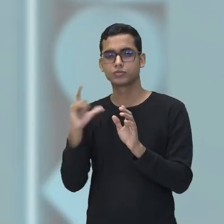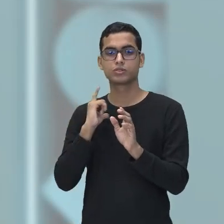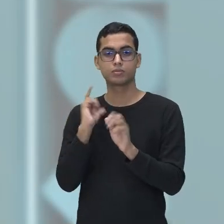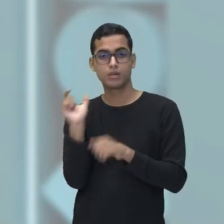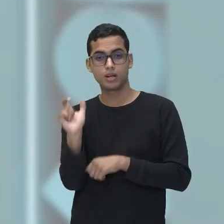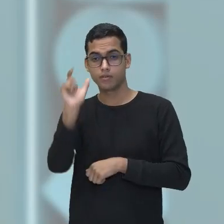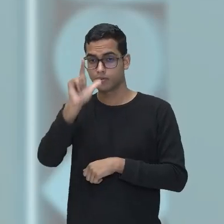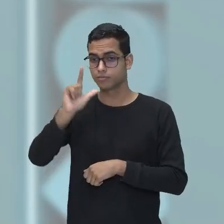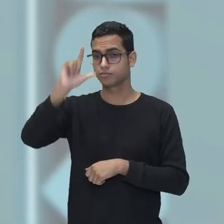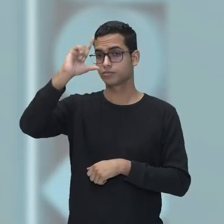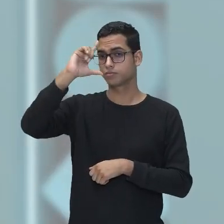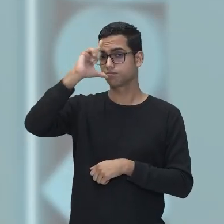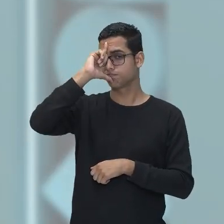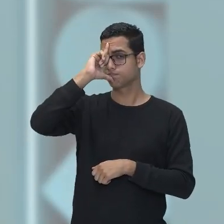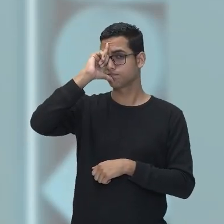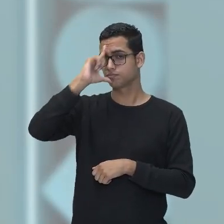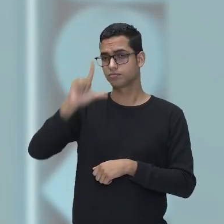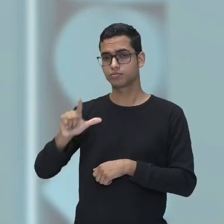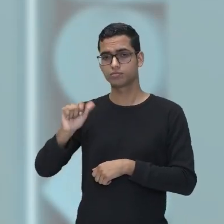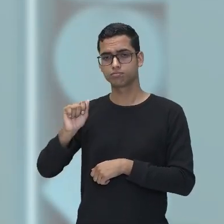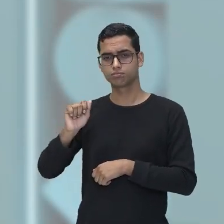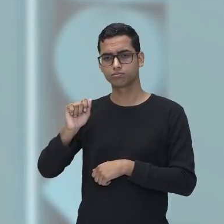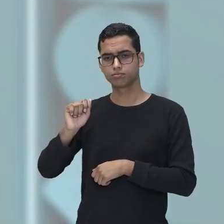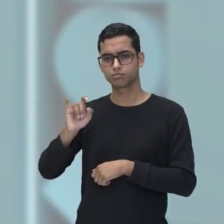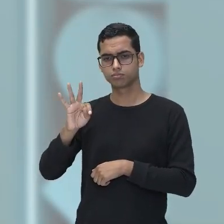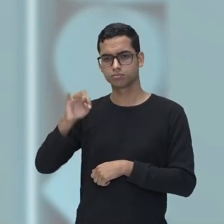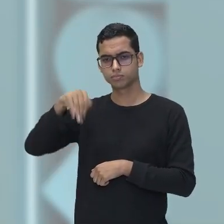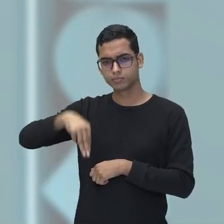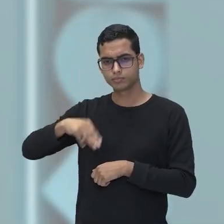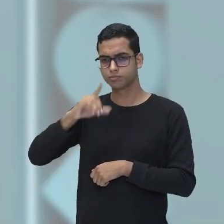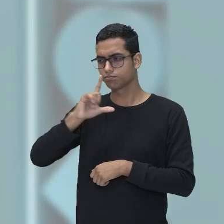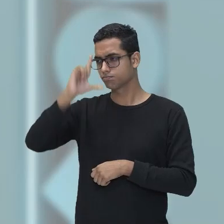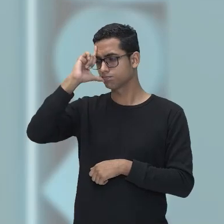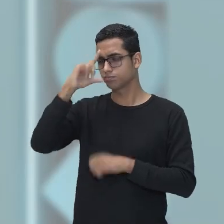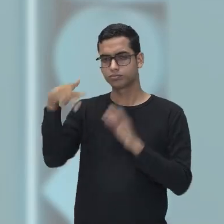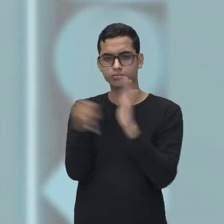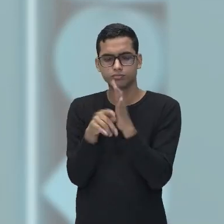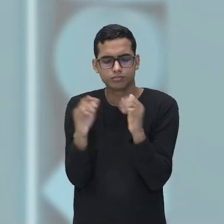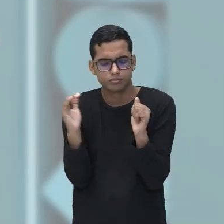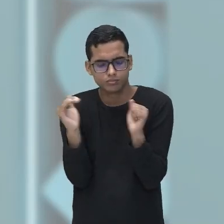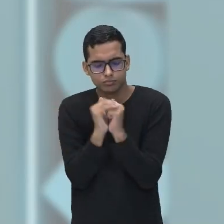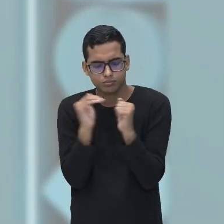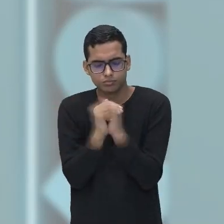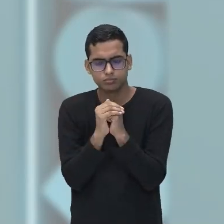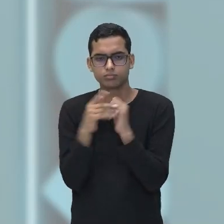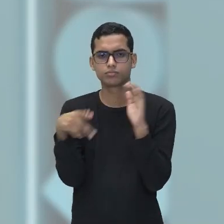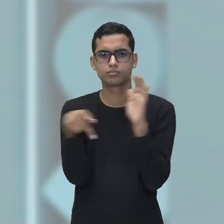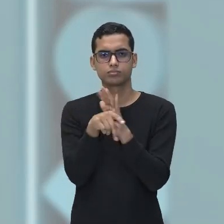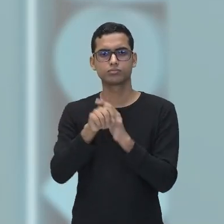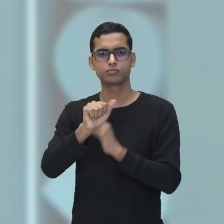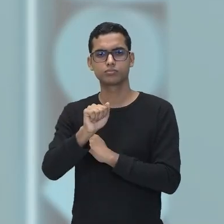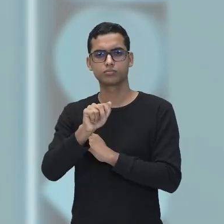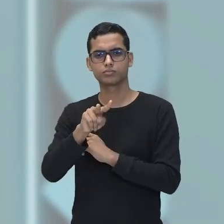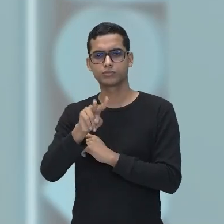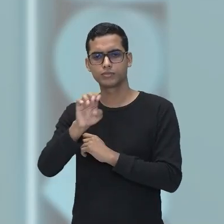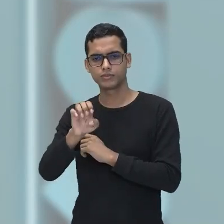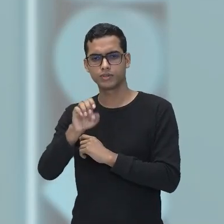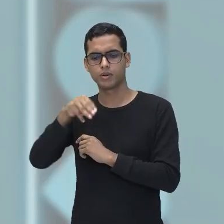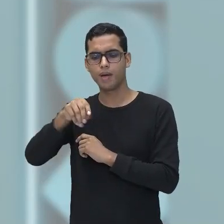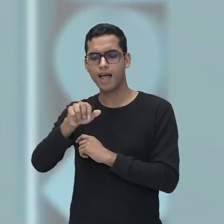isso mesmo. Esses termos em latim são uma oração. Isso, a oração da Ave Maria em latim.